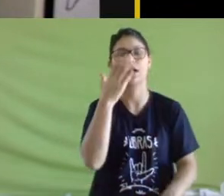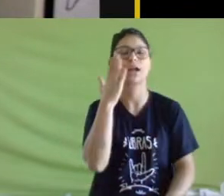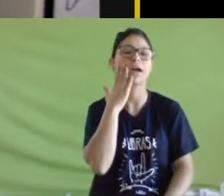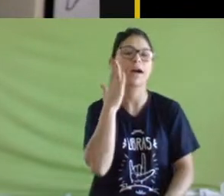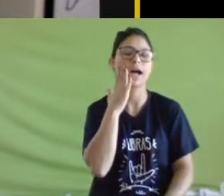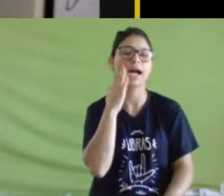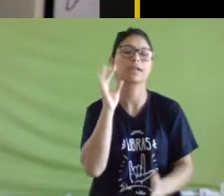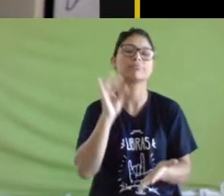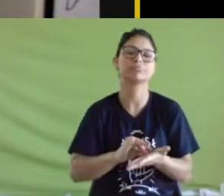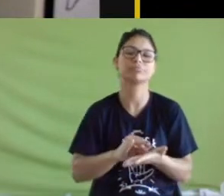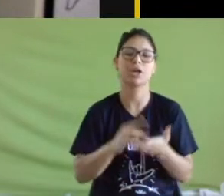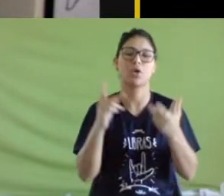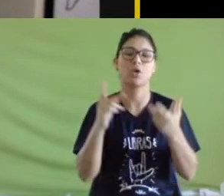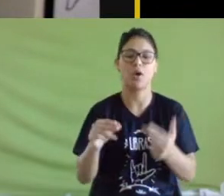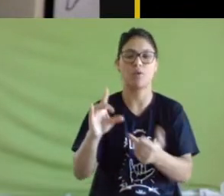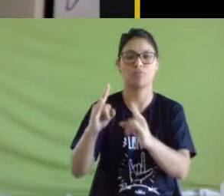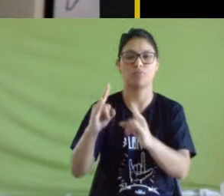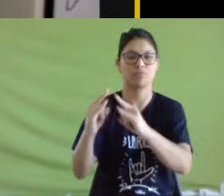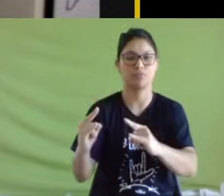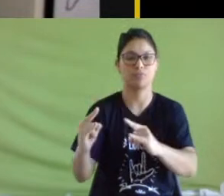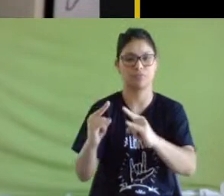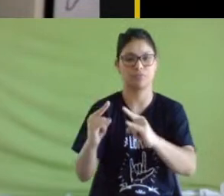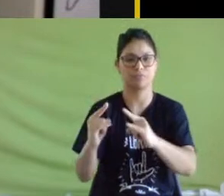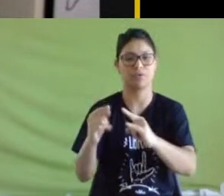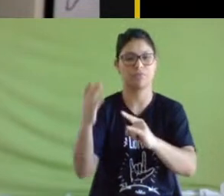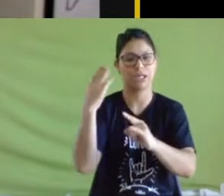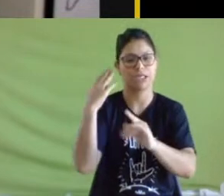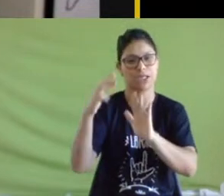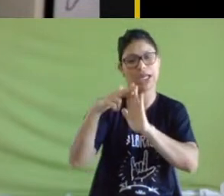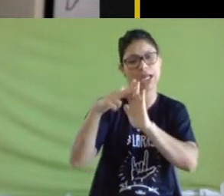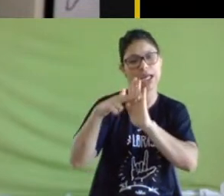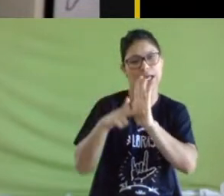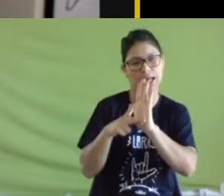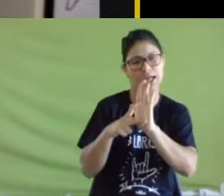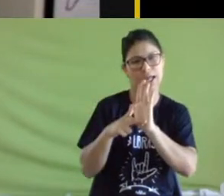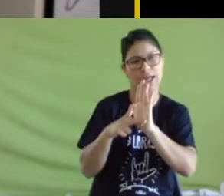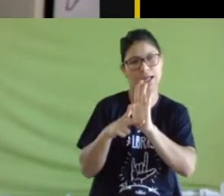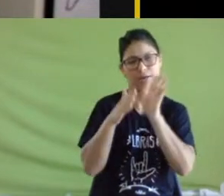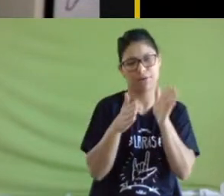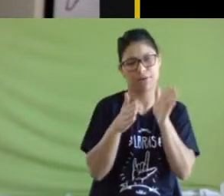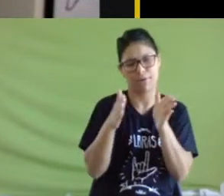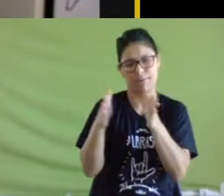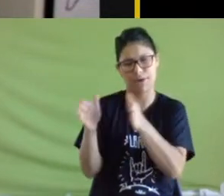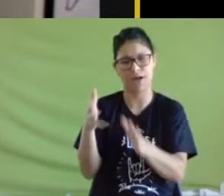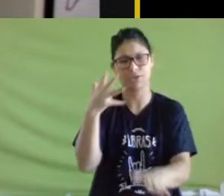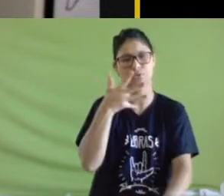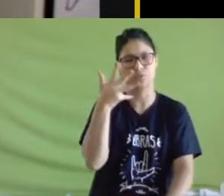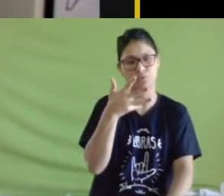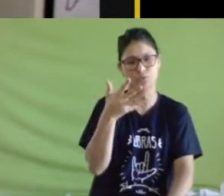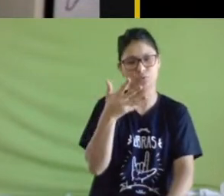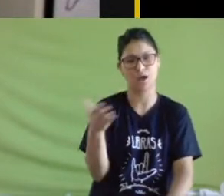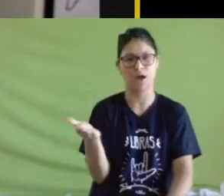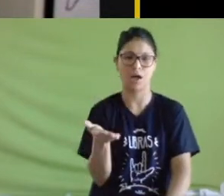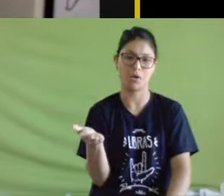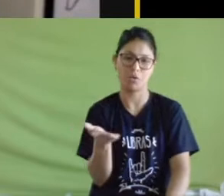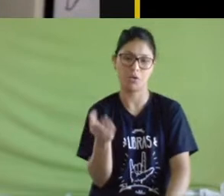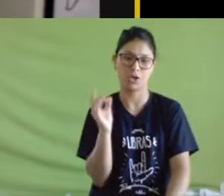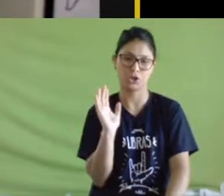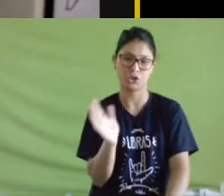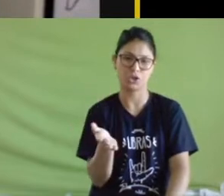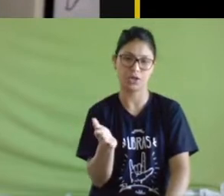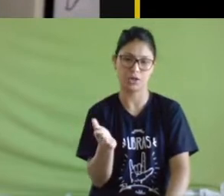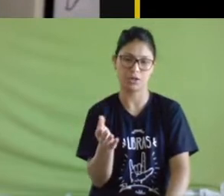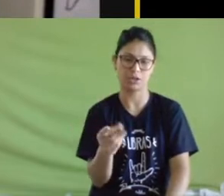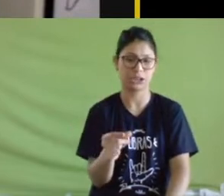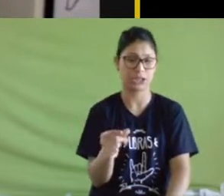instituição, quer dizer, que regrava a ordem dos discursos. Agora é, já há muito